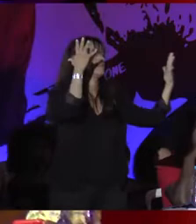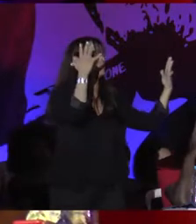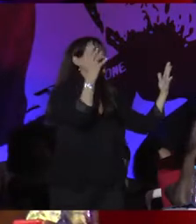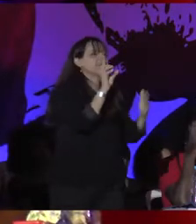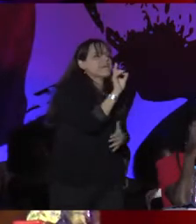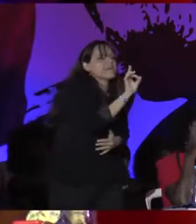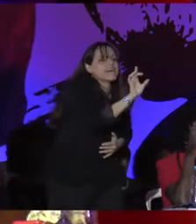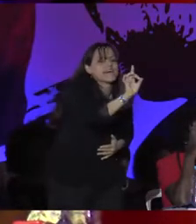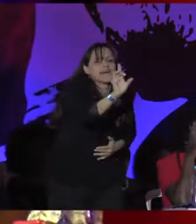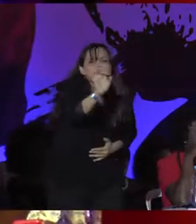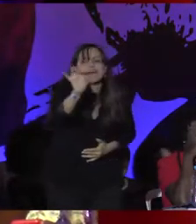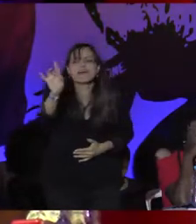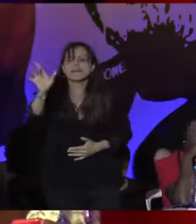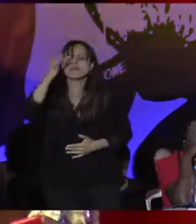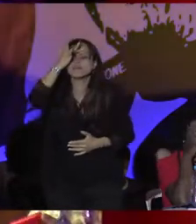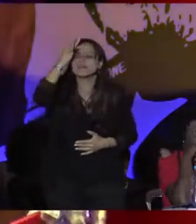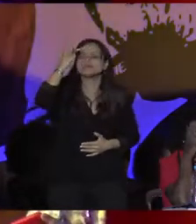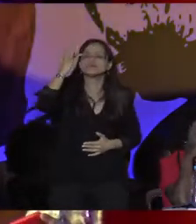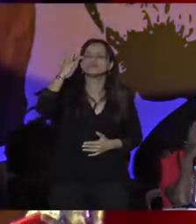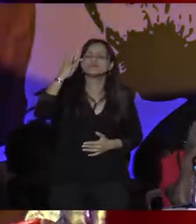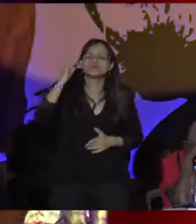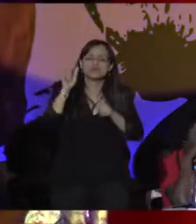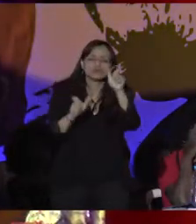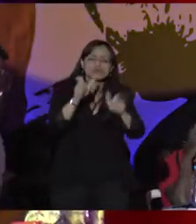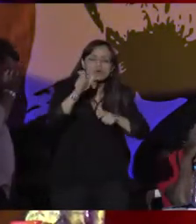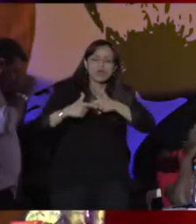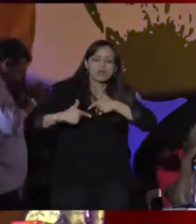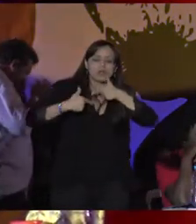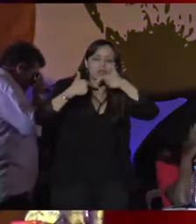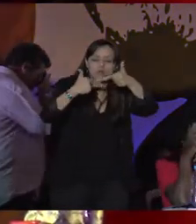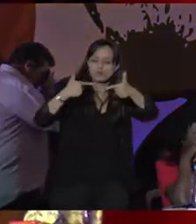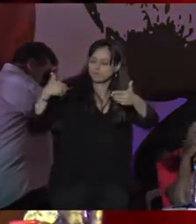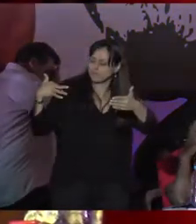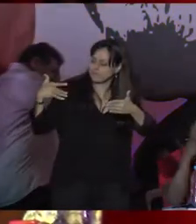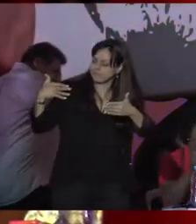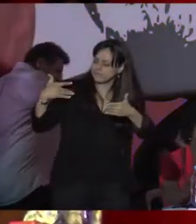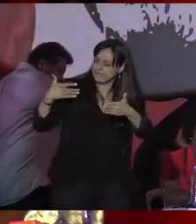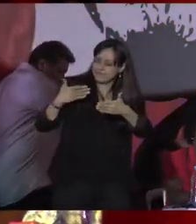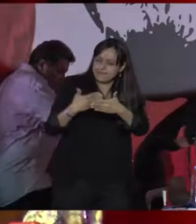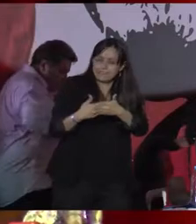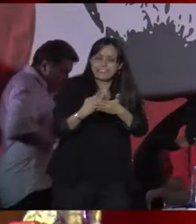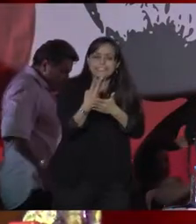fez esses 38 anos de história.